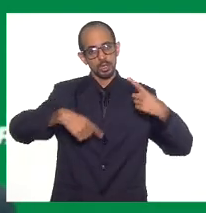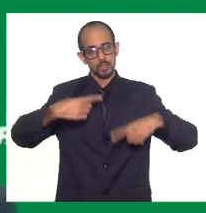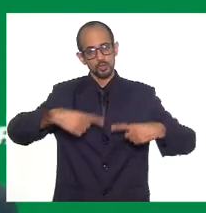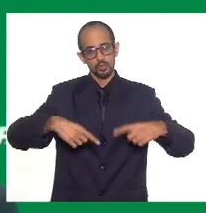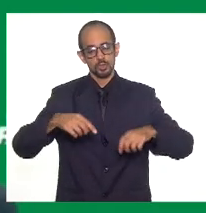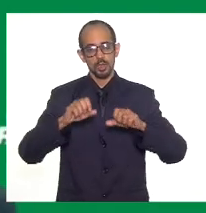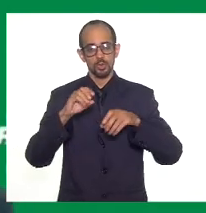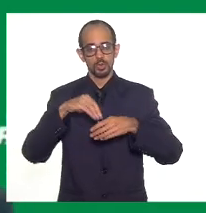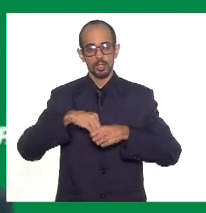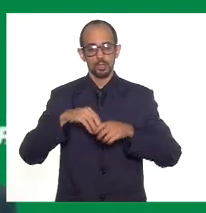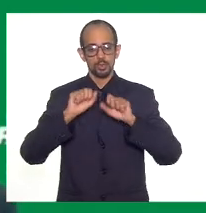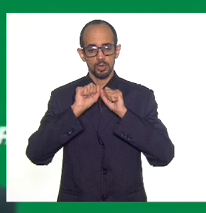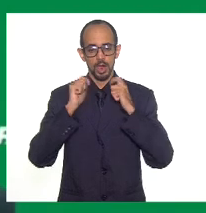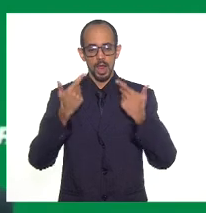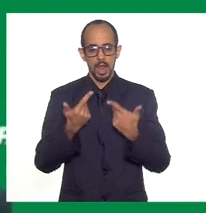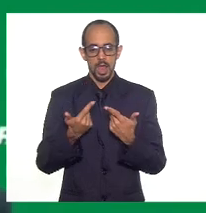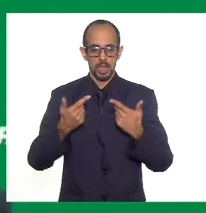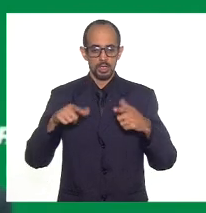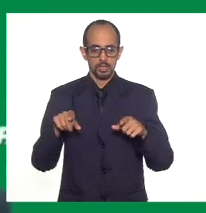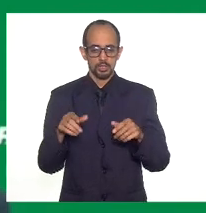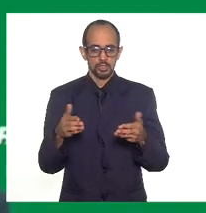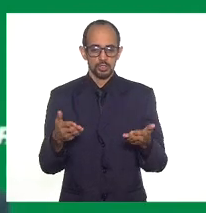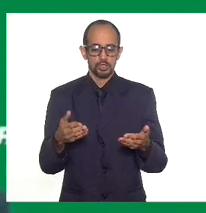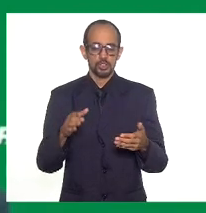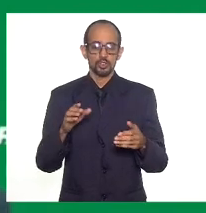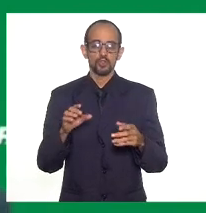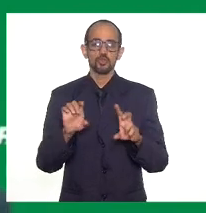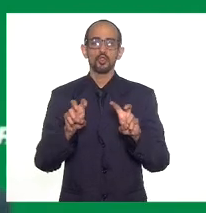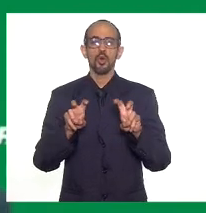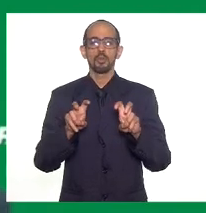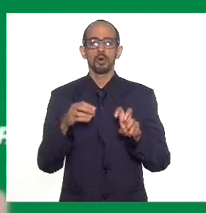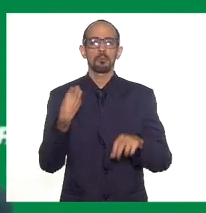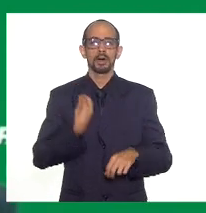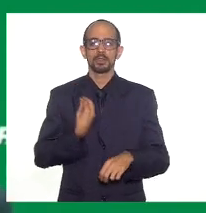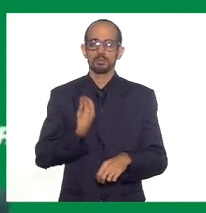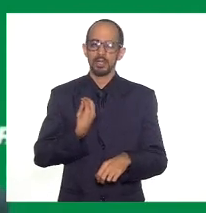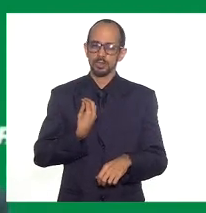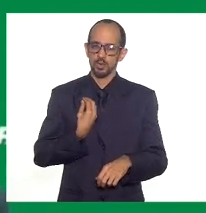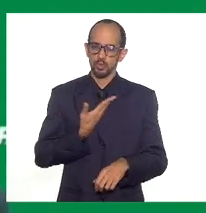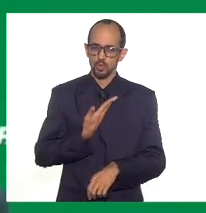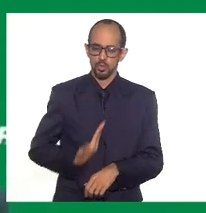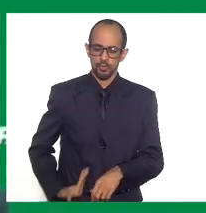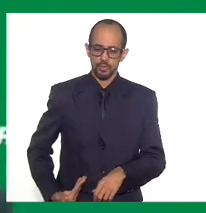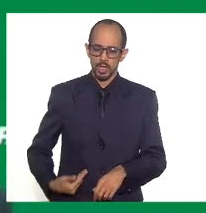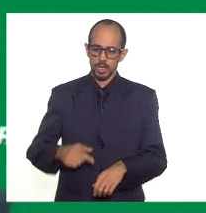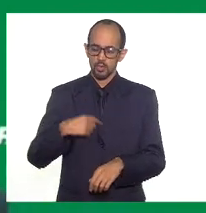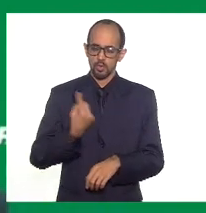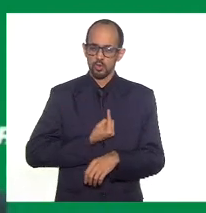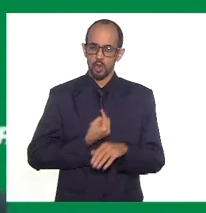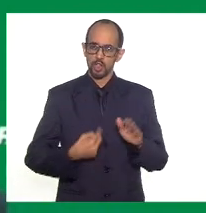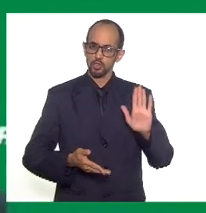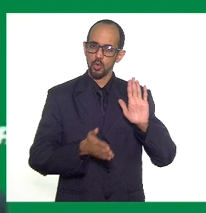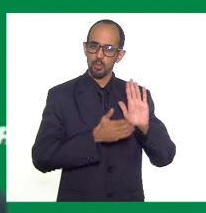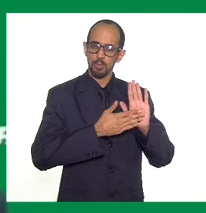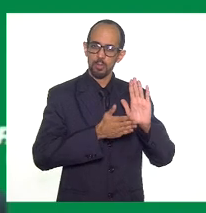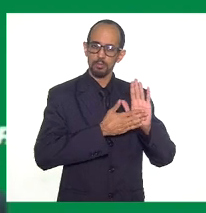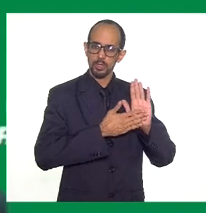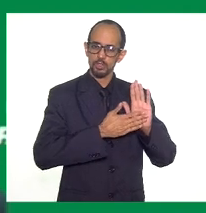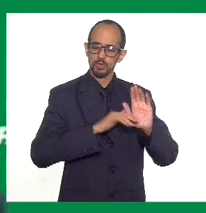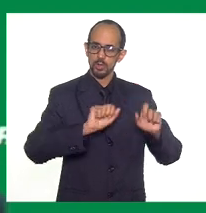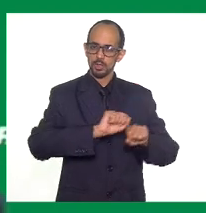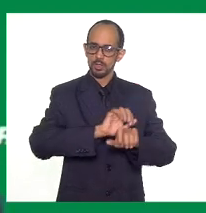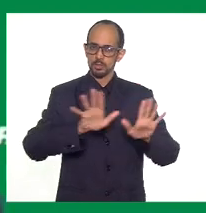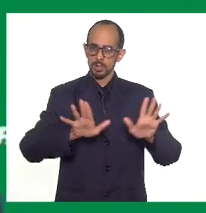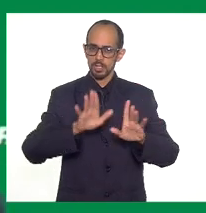Alerj sobre as participações governamentais, né, aí, nosso compromisso com a transparência e com o diálogo com